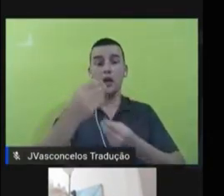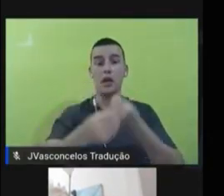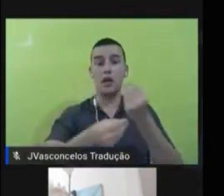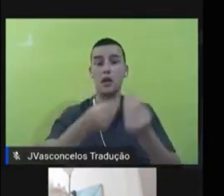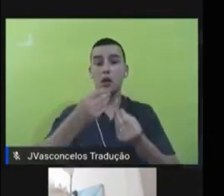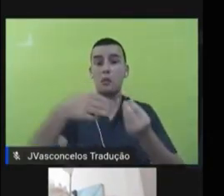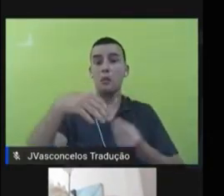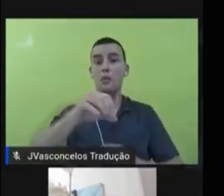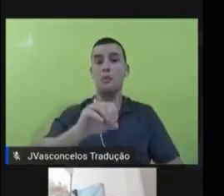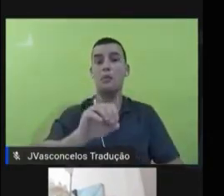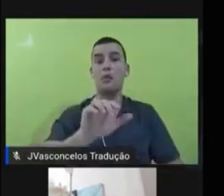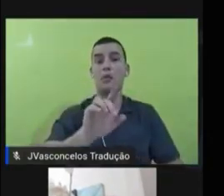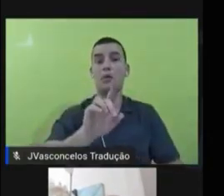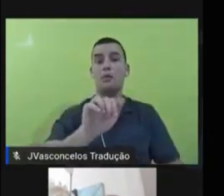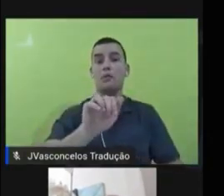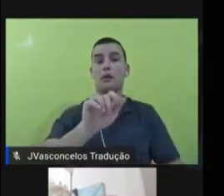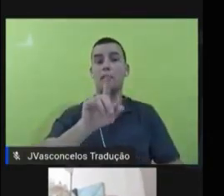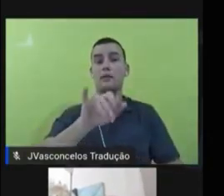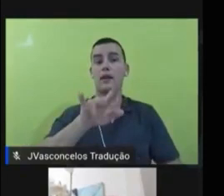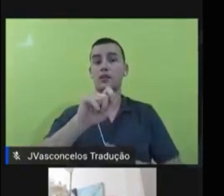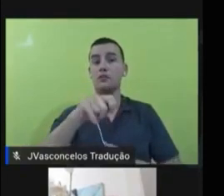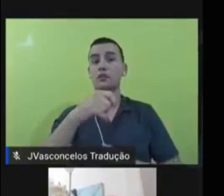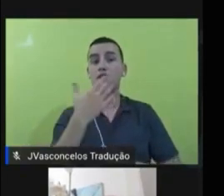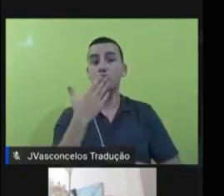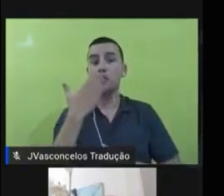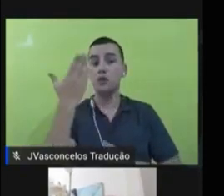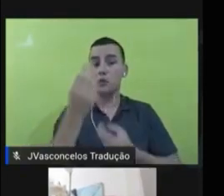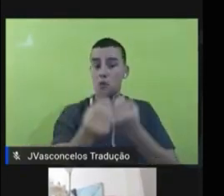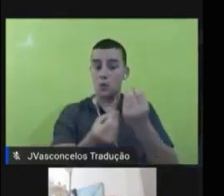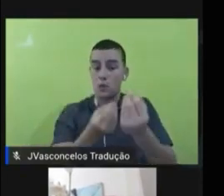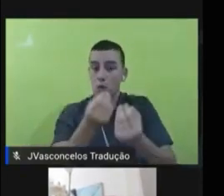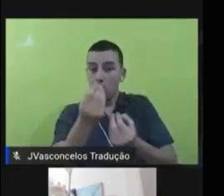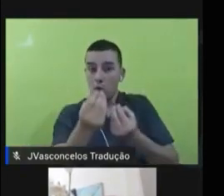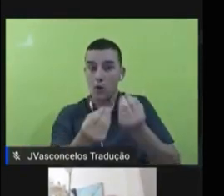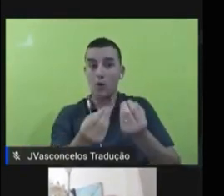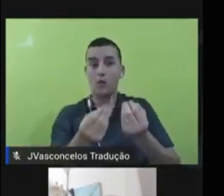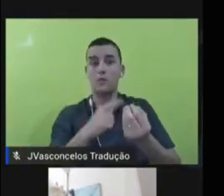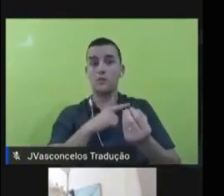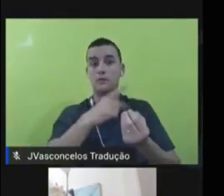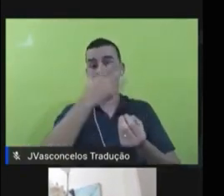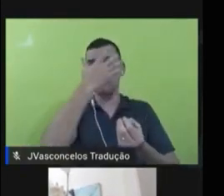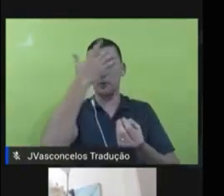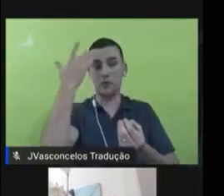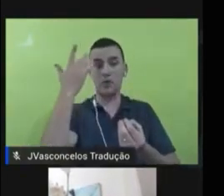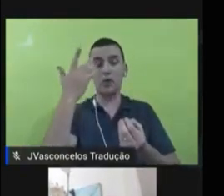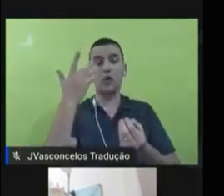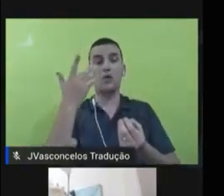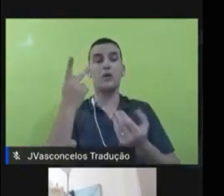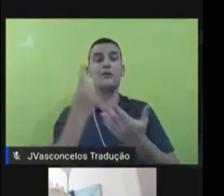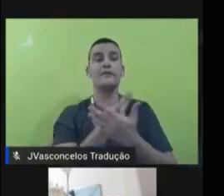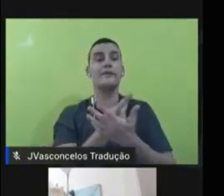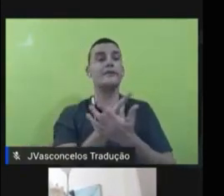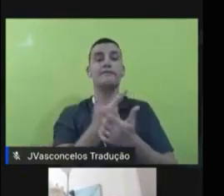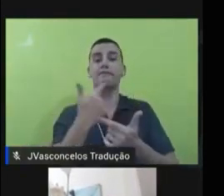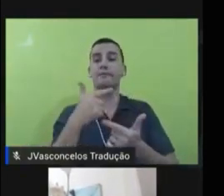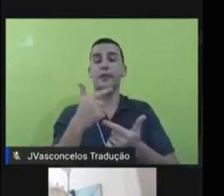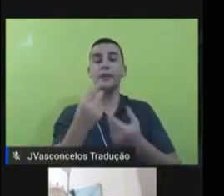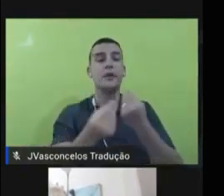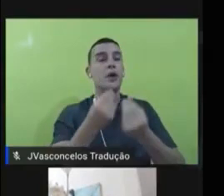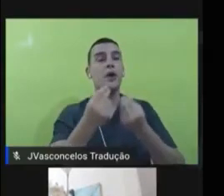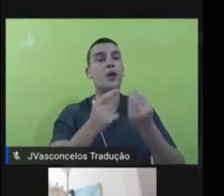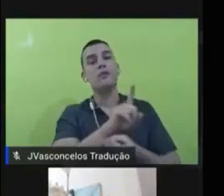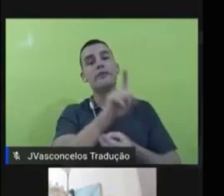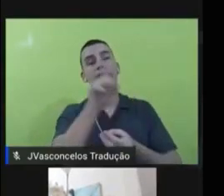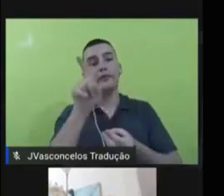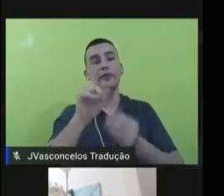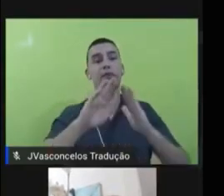modalidade de oferta educacional para pessoas que se encontram em impedimento de frequentar as classes comuns por